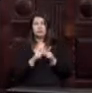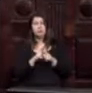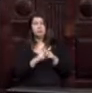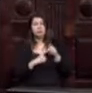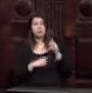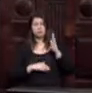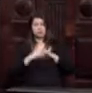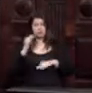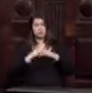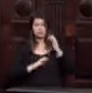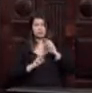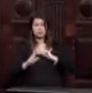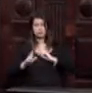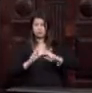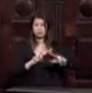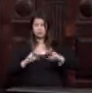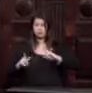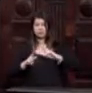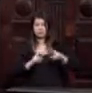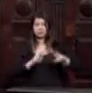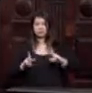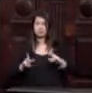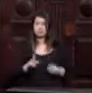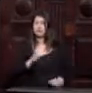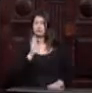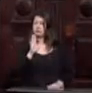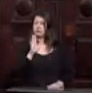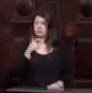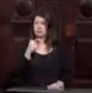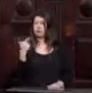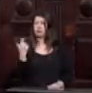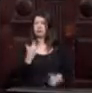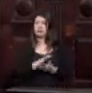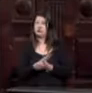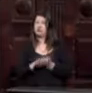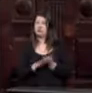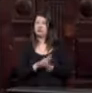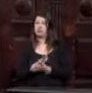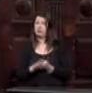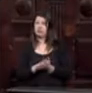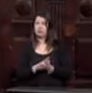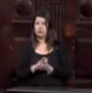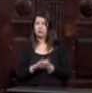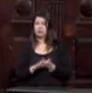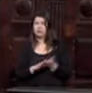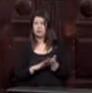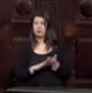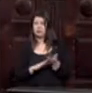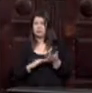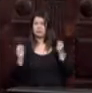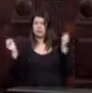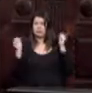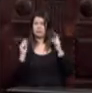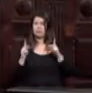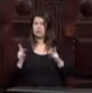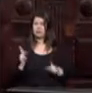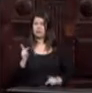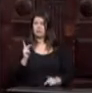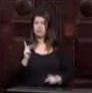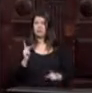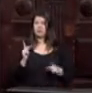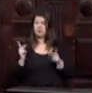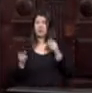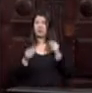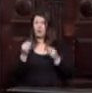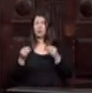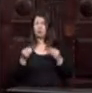funções diferenciadas, mas não há nada capaz de explicar